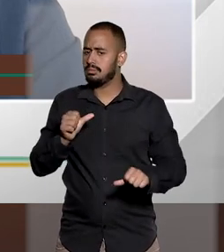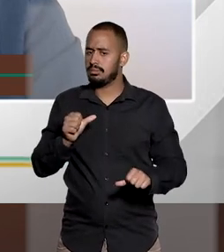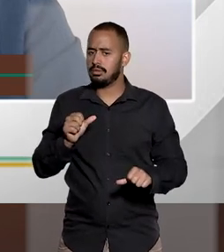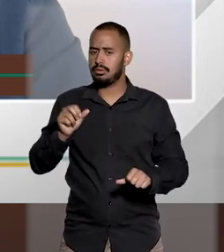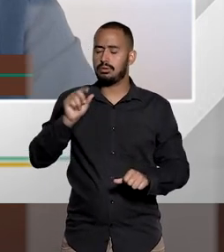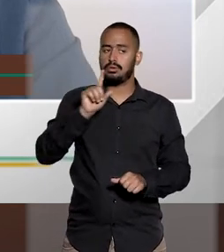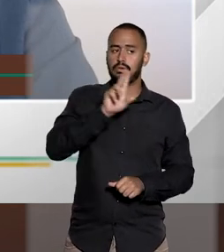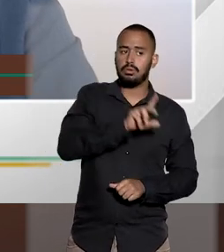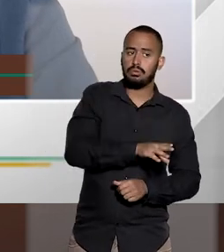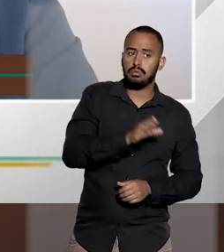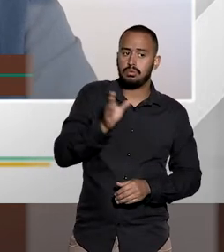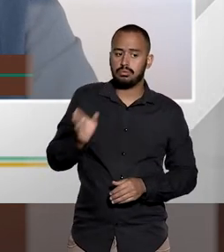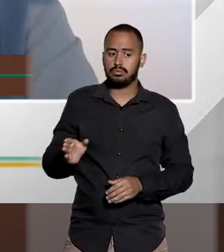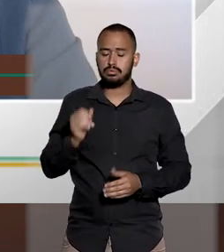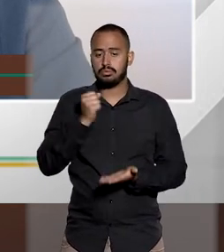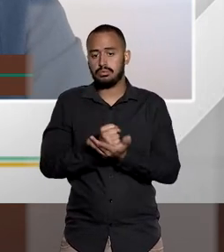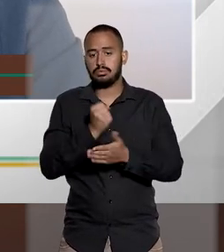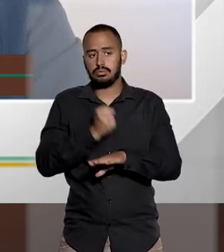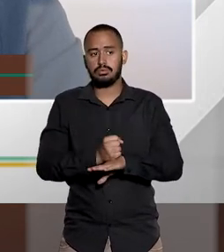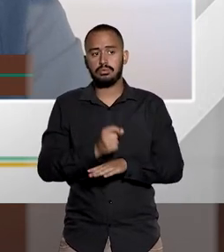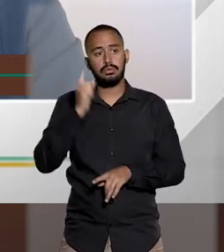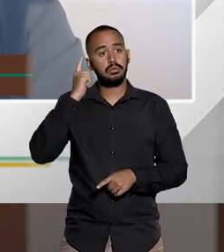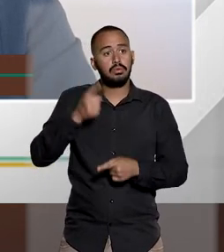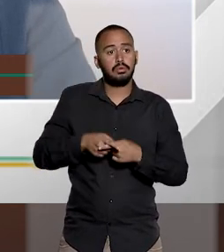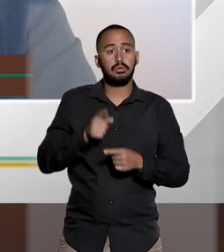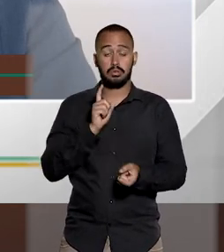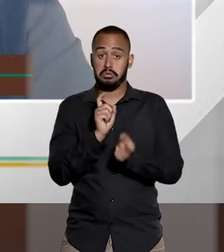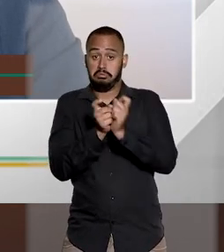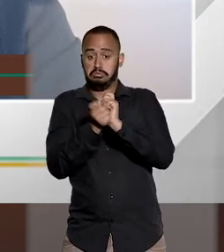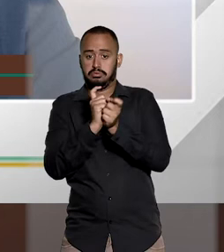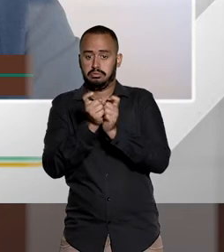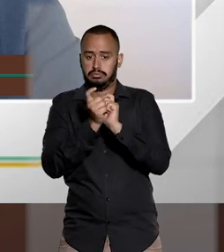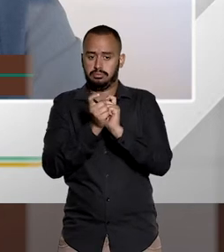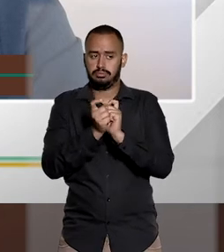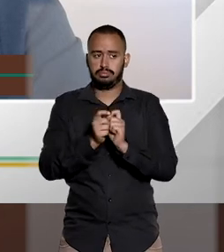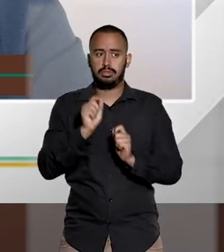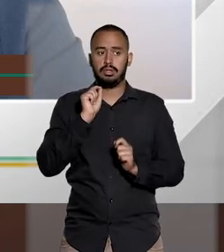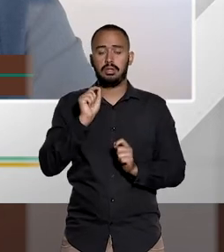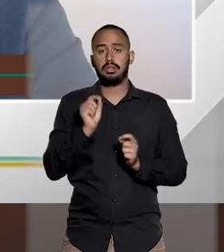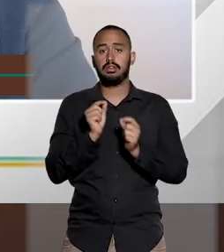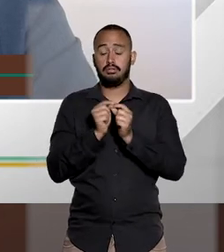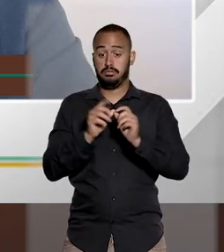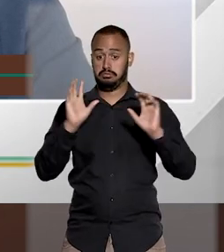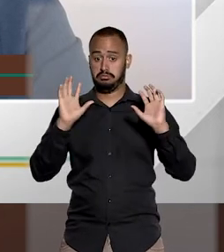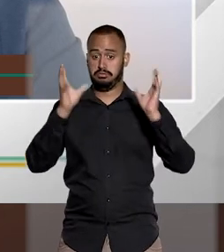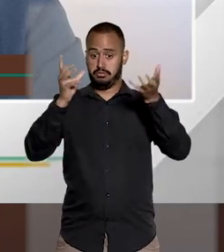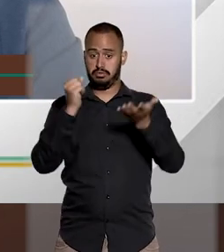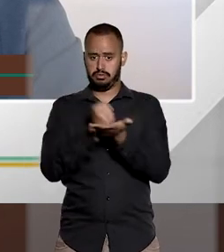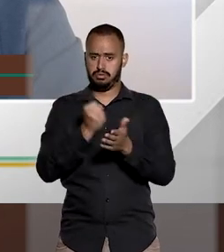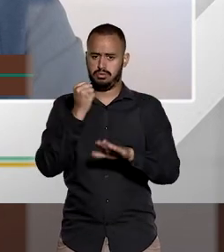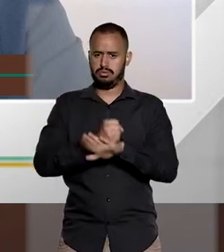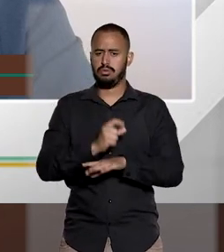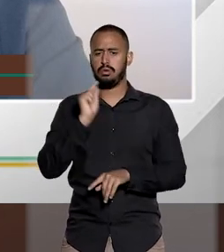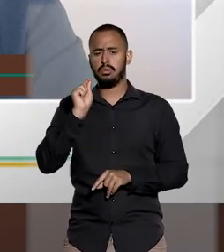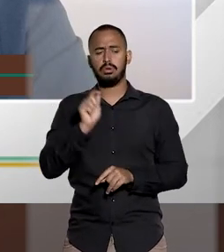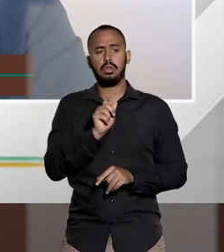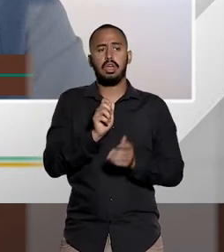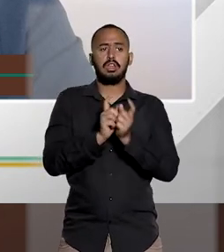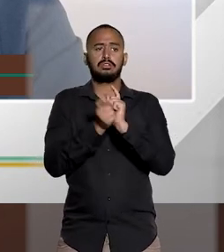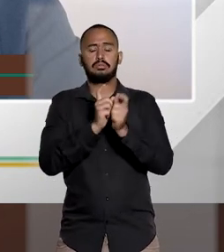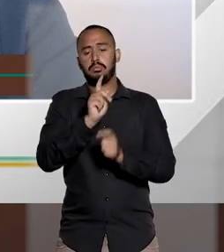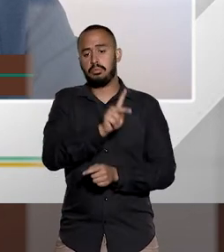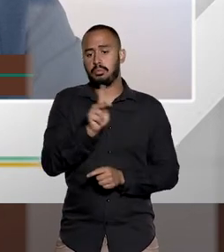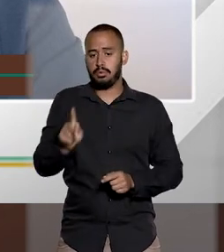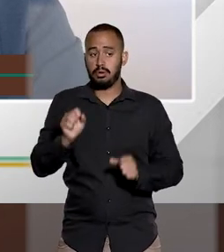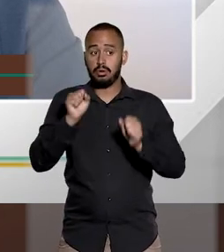modificação unilateral do contrato por parte da administração. Então, quem vai celebrar contrato com a administração pública já deve